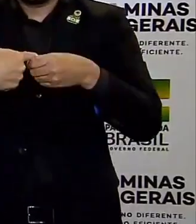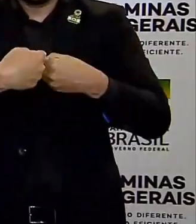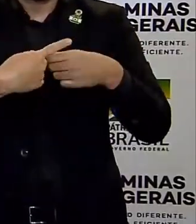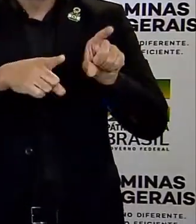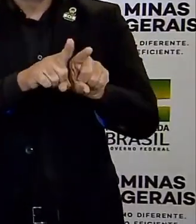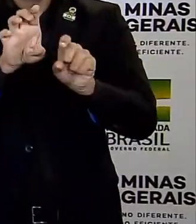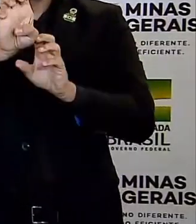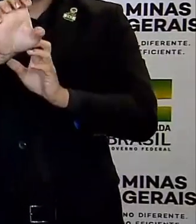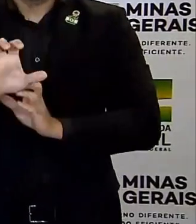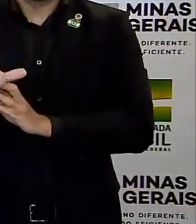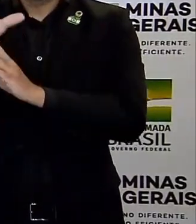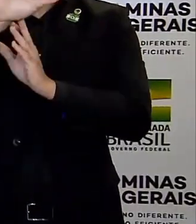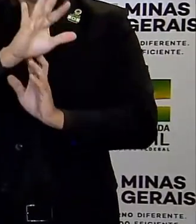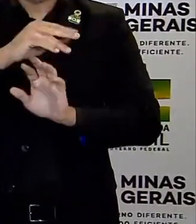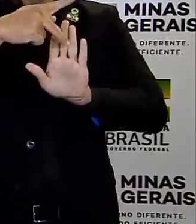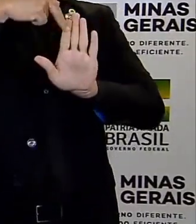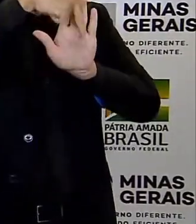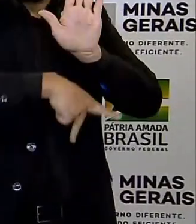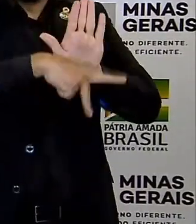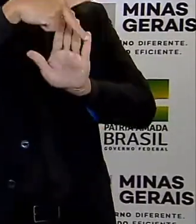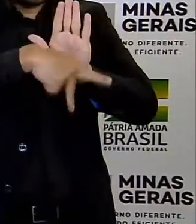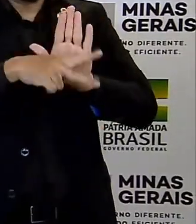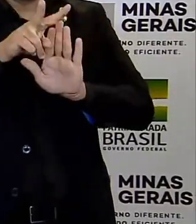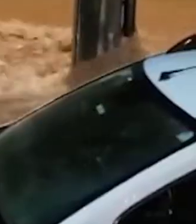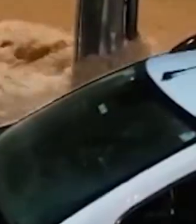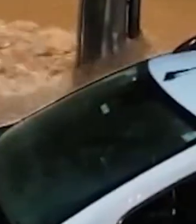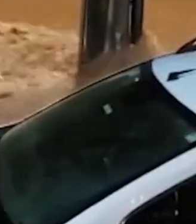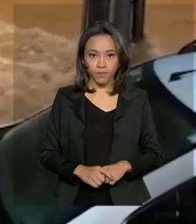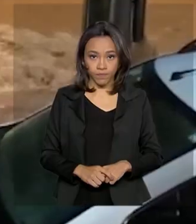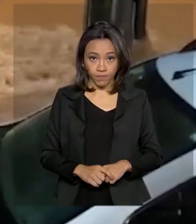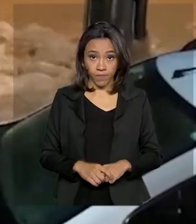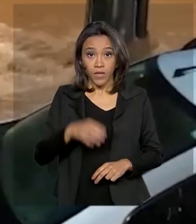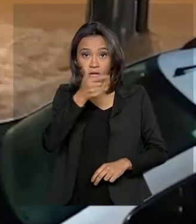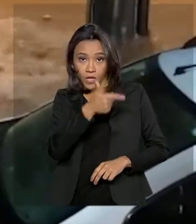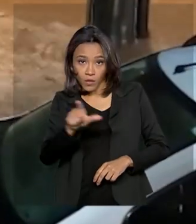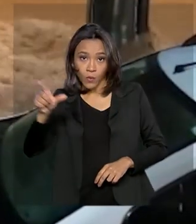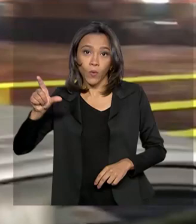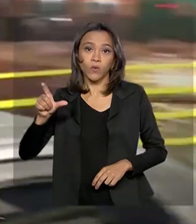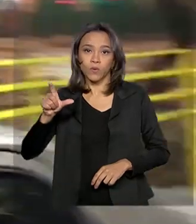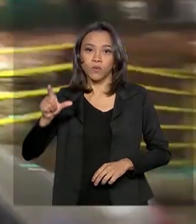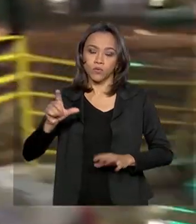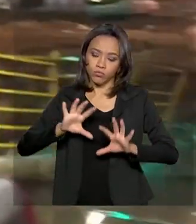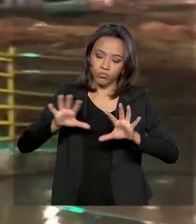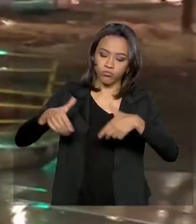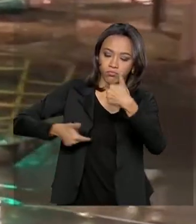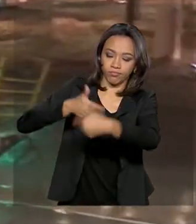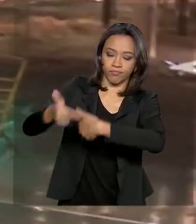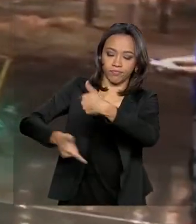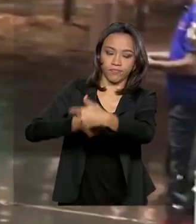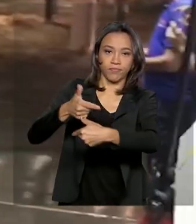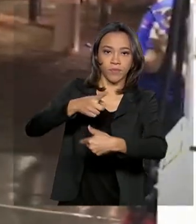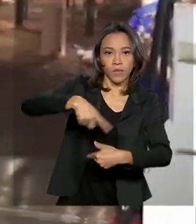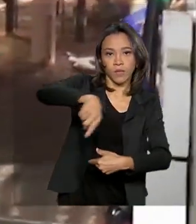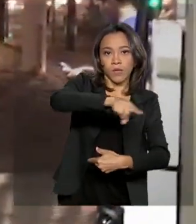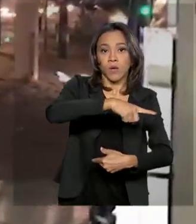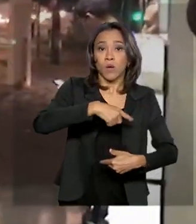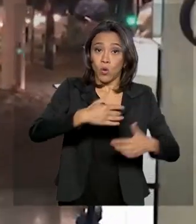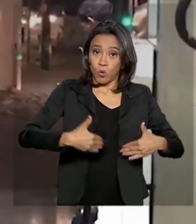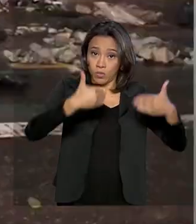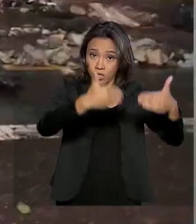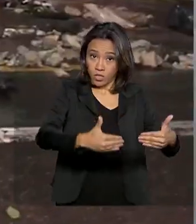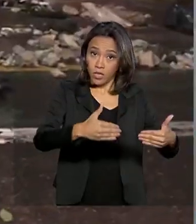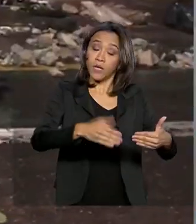estado assim que os projetos forem analisados e aprovados. Em outras frentes de trabalho, o Ministério da Infraestrutura